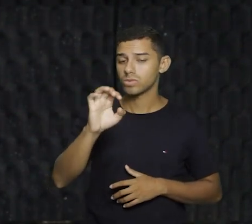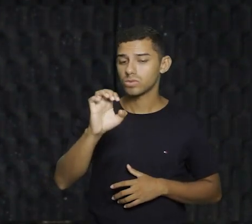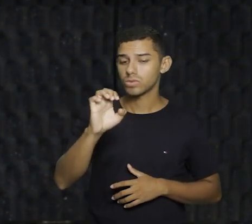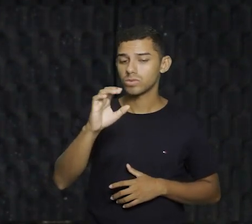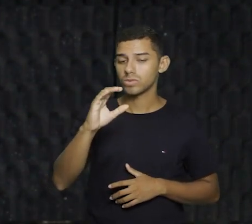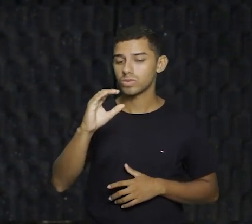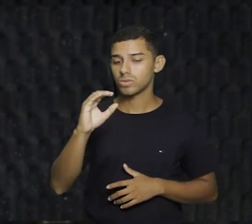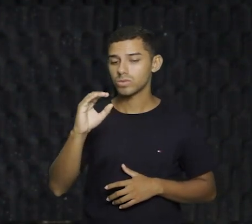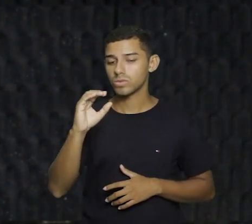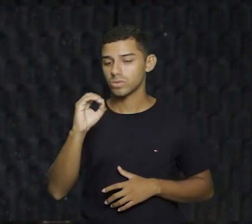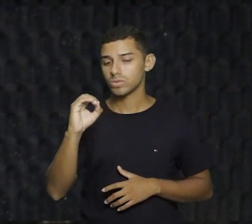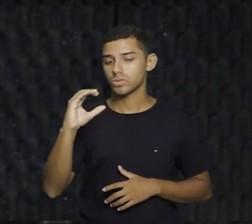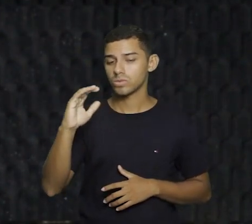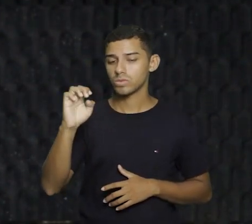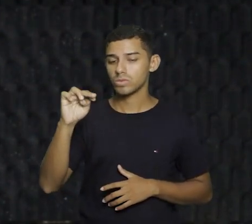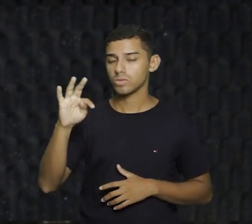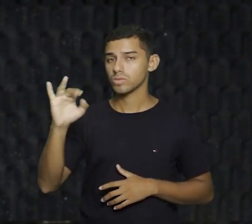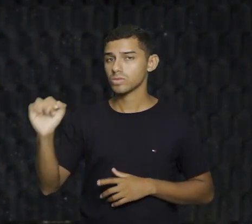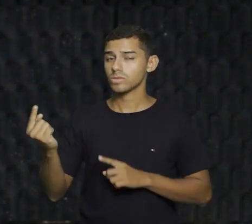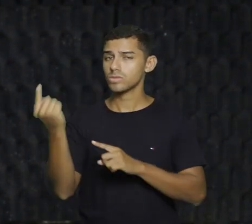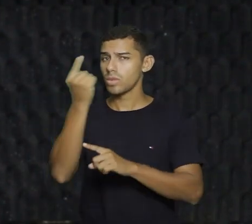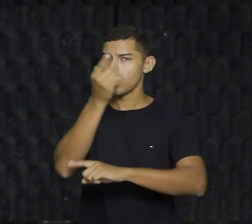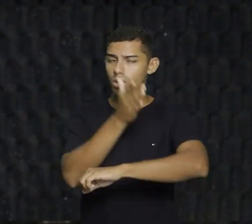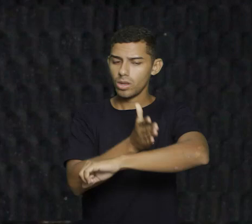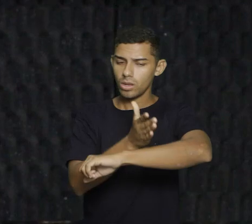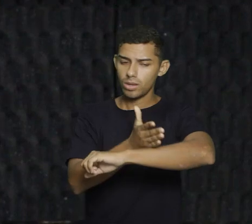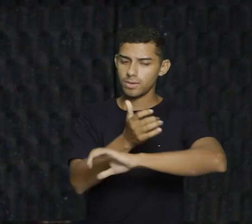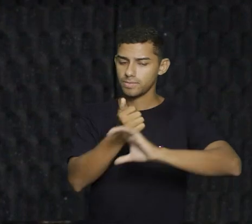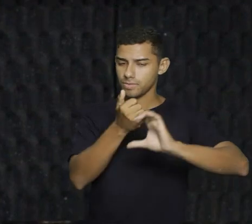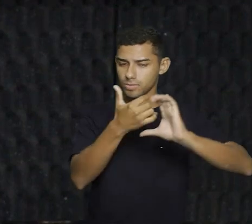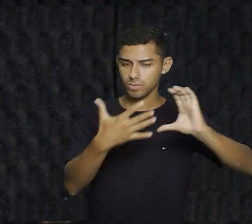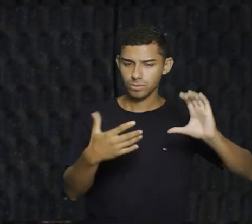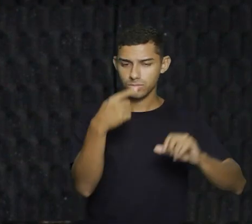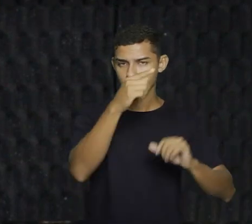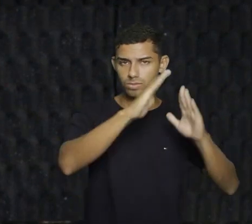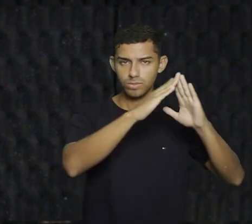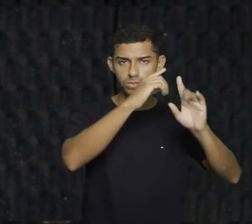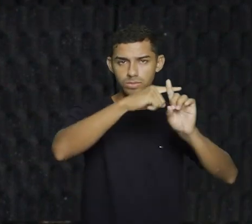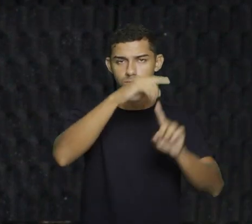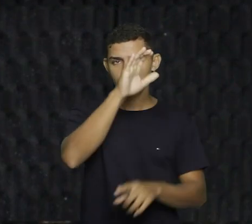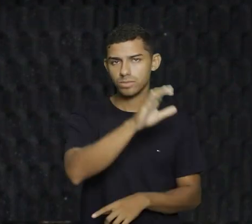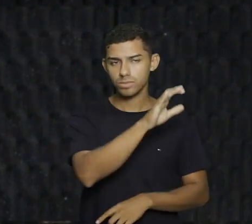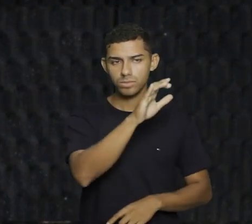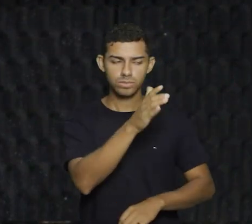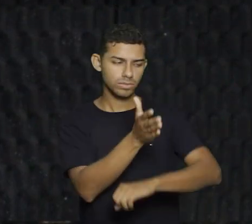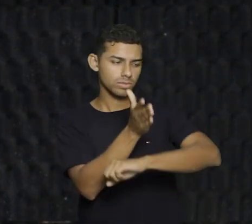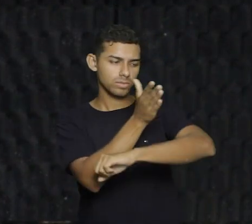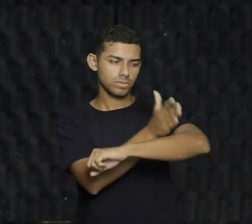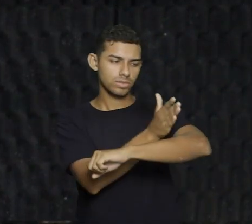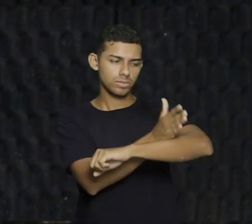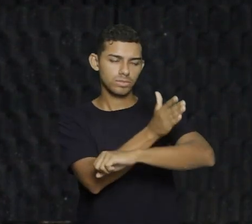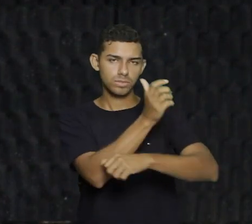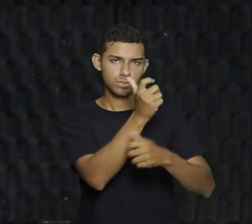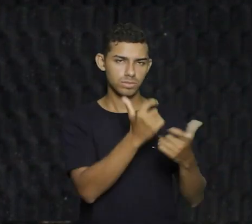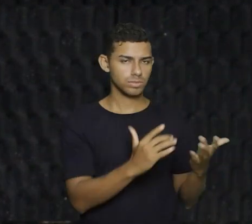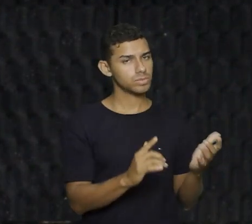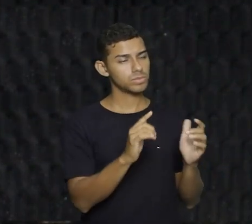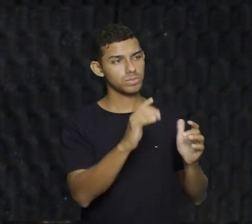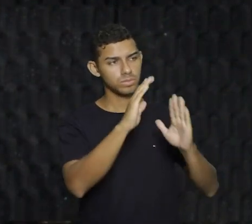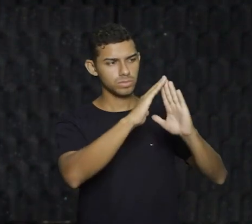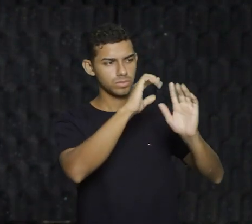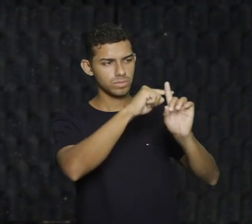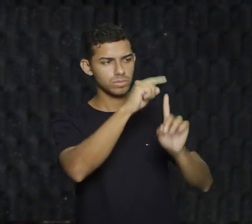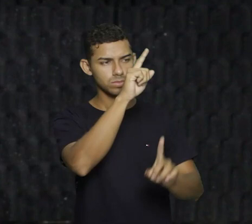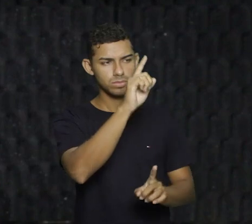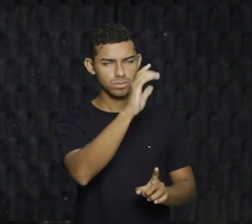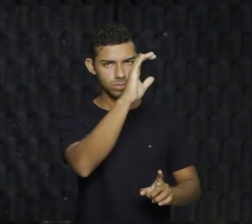uma característica da Idade Média, é uma característica da igreja medieval cristã, onde a igreja dizia o que podia e o que não podia.